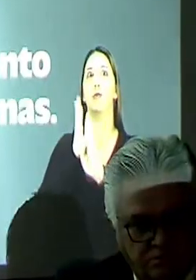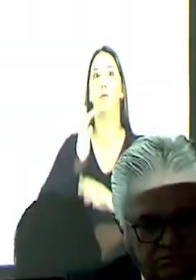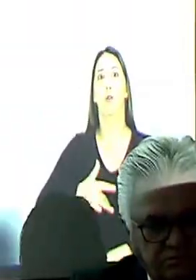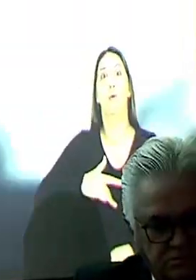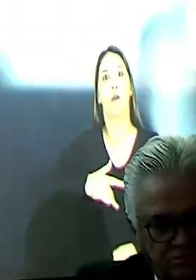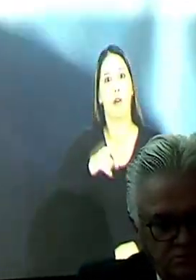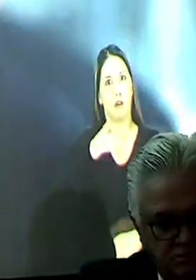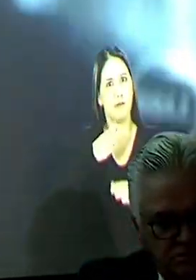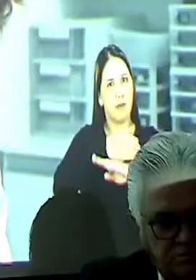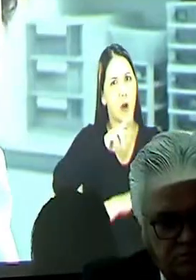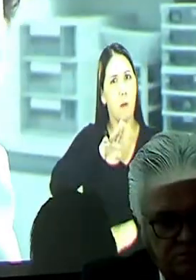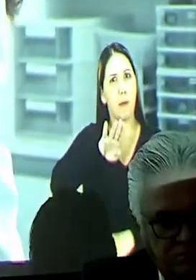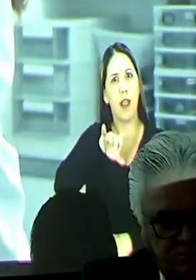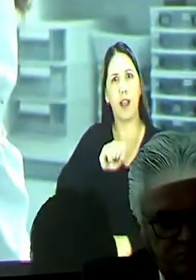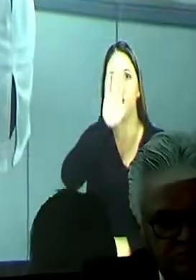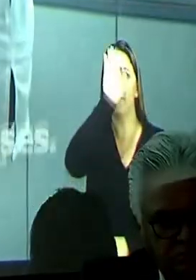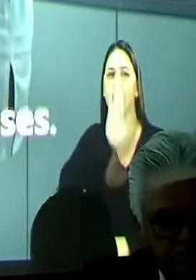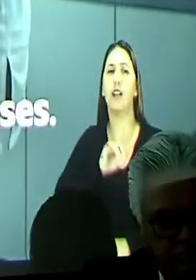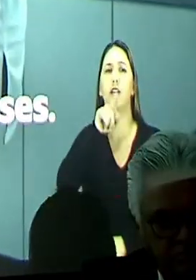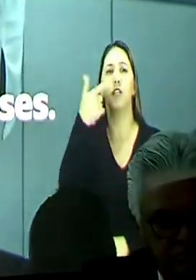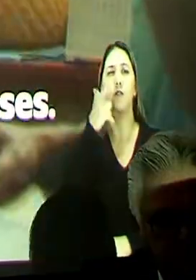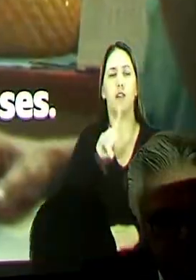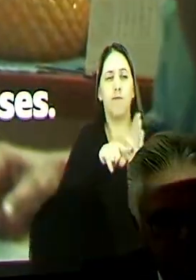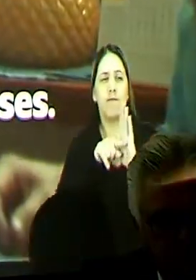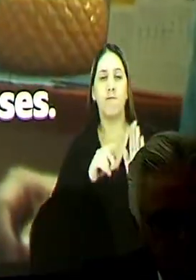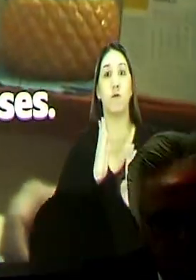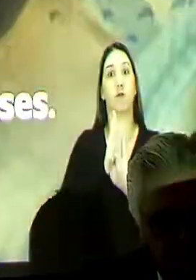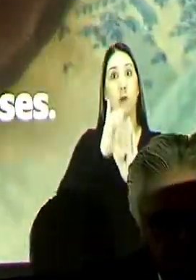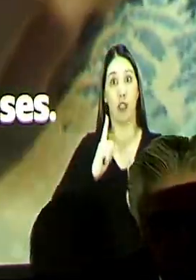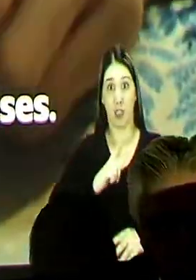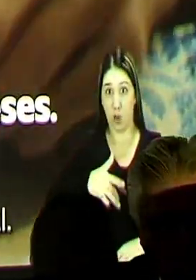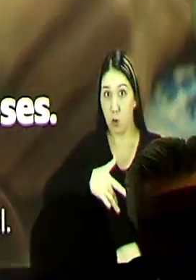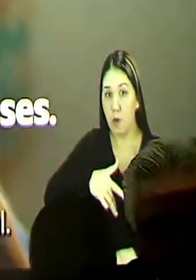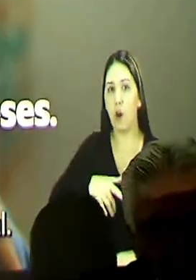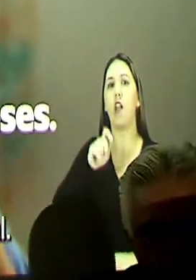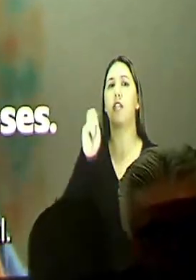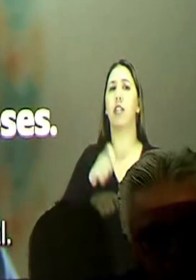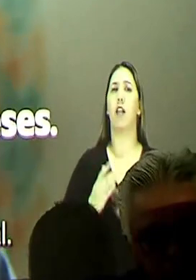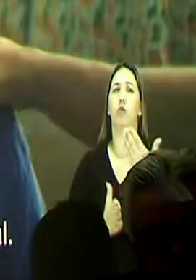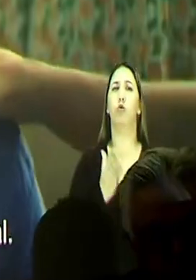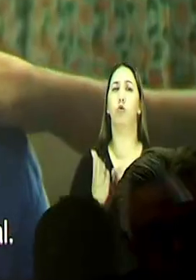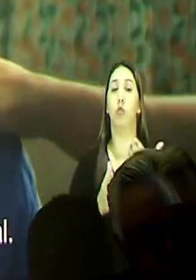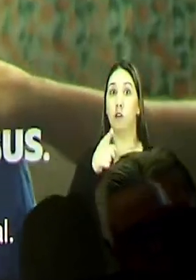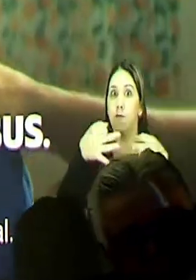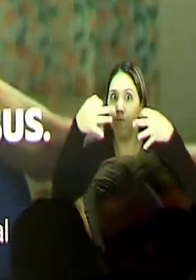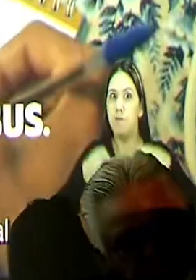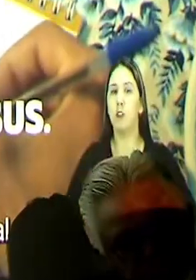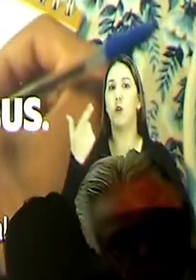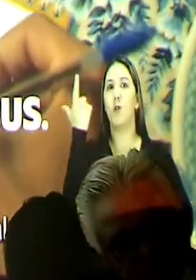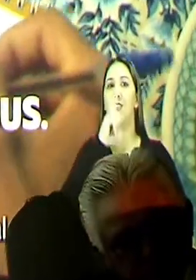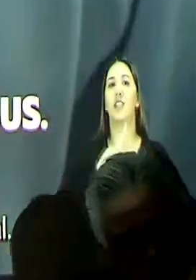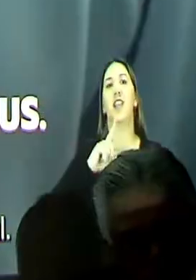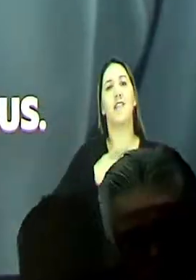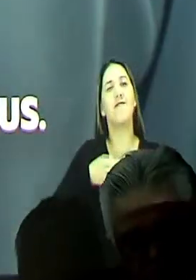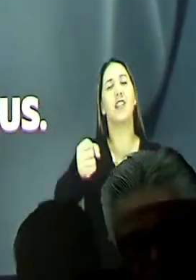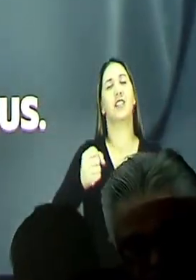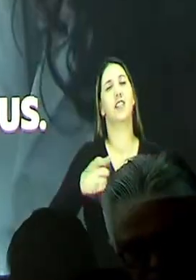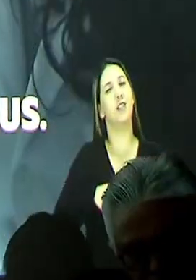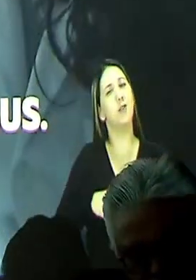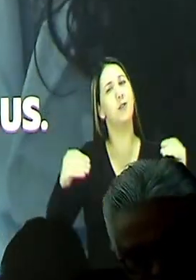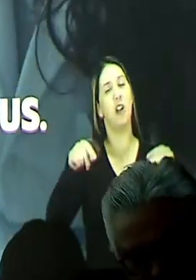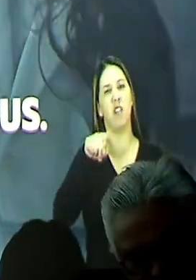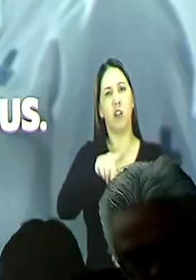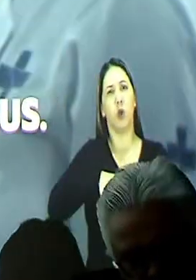uma unidade básica de saúde e faça o teste gratuitamente. A tuberculose tem cura, quando o tratamento é feito corretamente e até o final. Quem